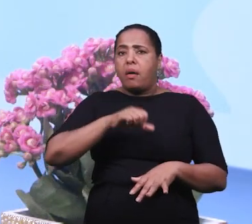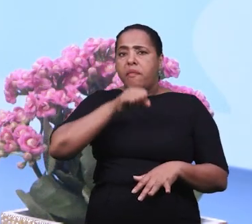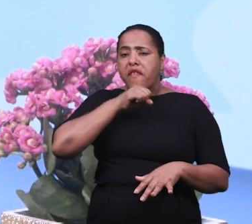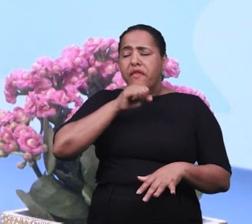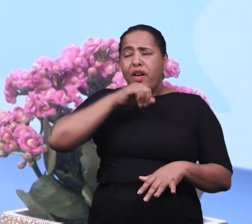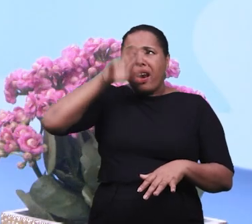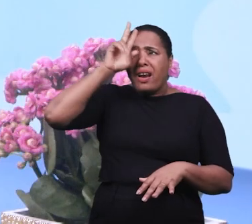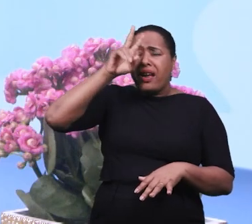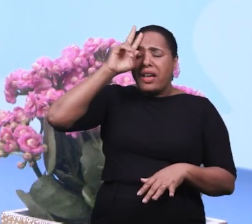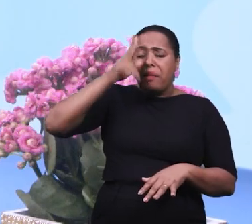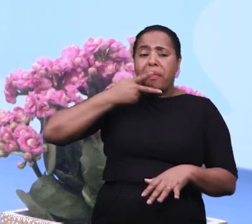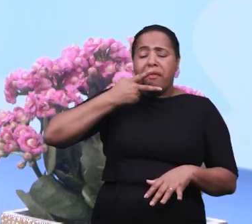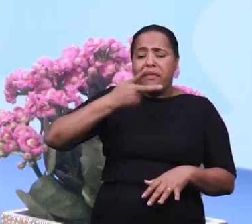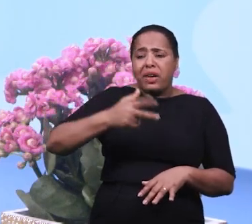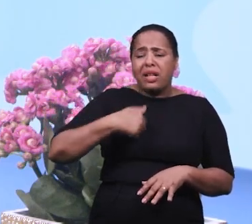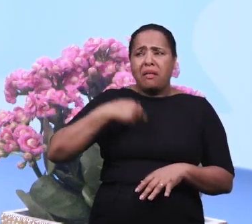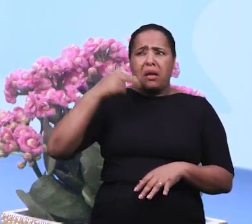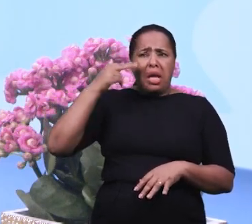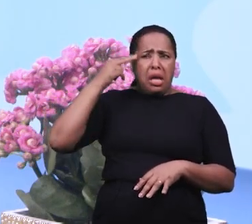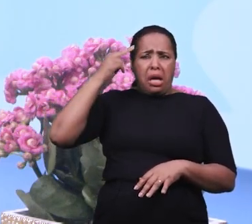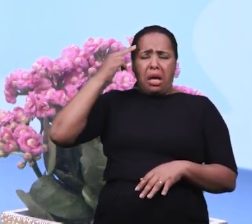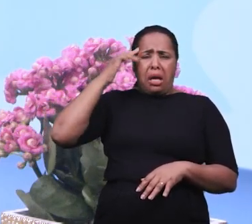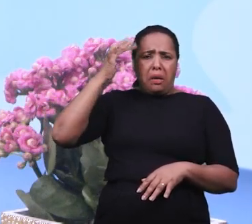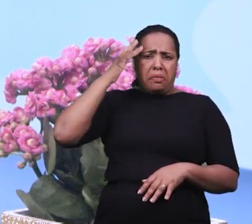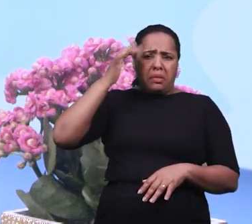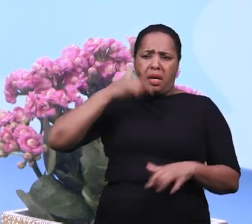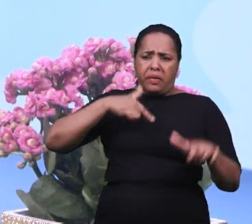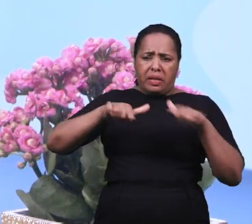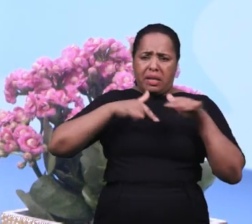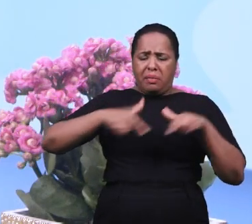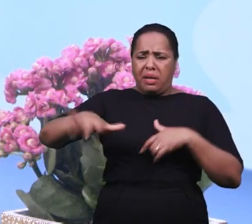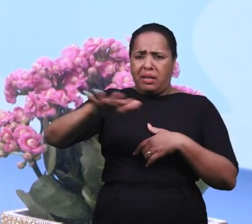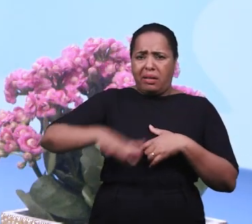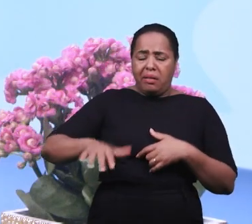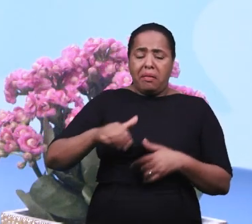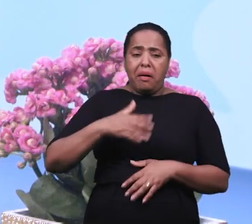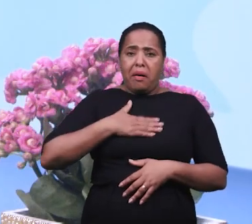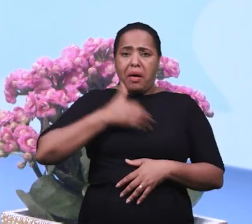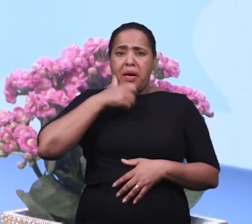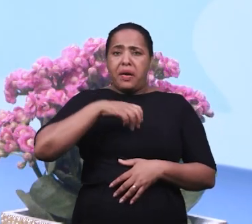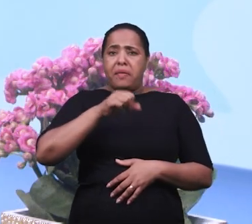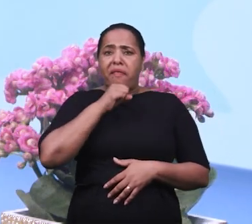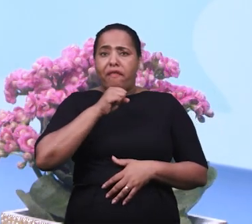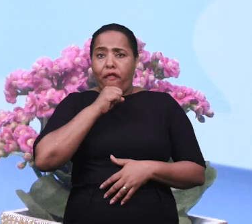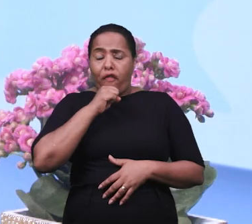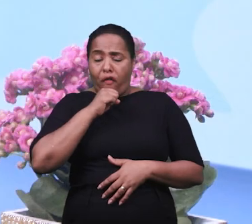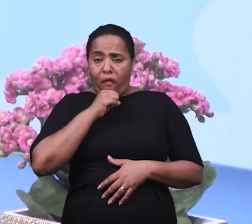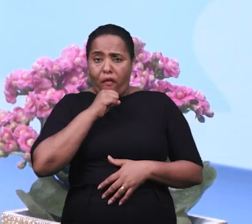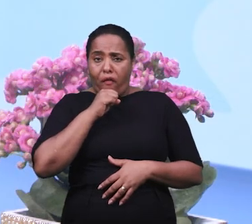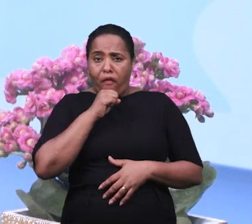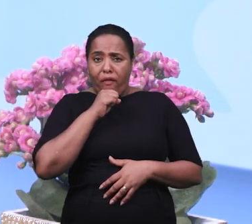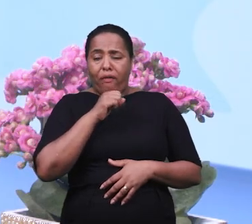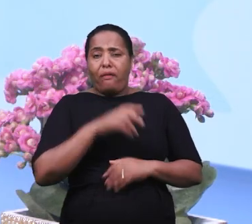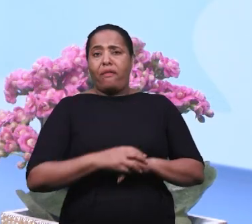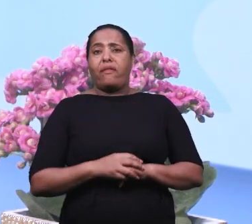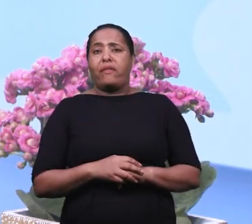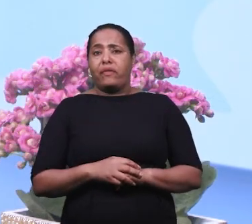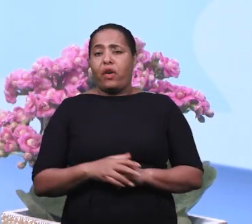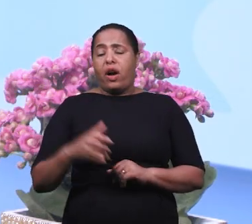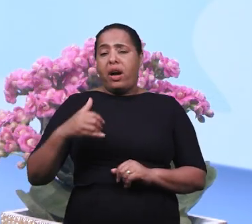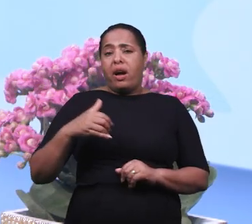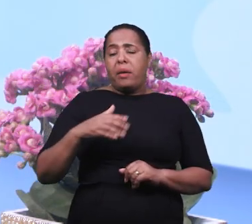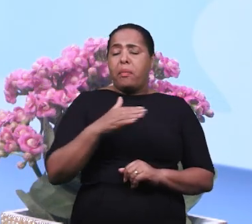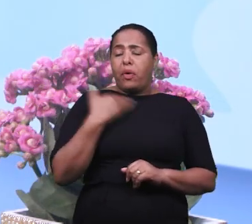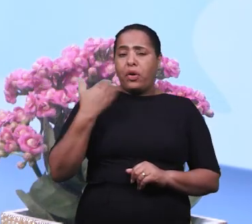dela falando, eu nem sonhava que eu ia trabalhar nessa área. A minha avó ficava com ela, minha avó faleceu com